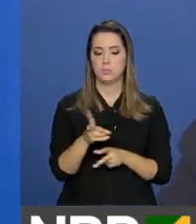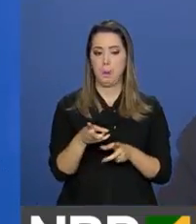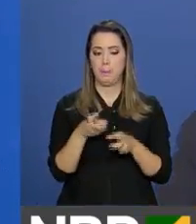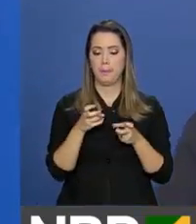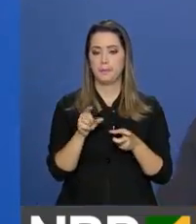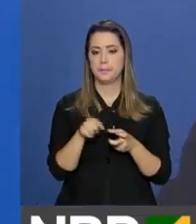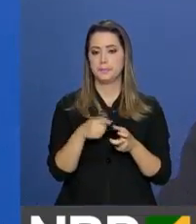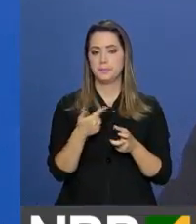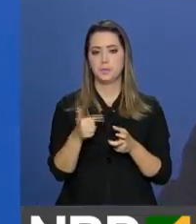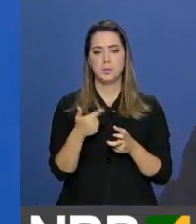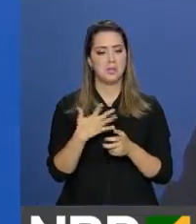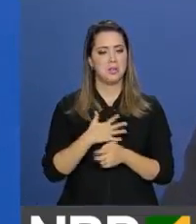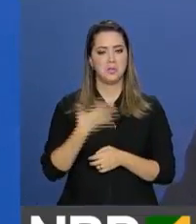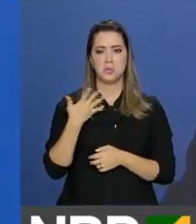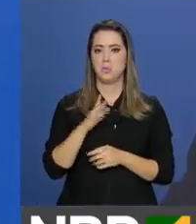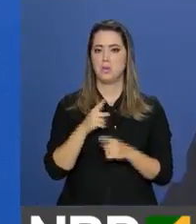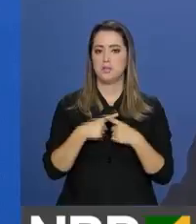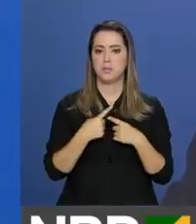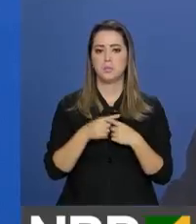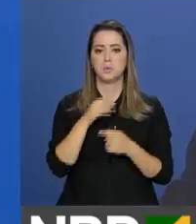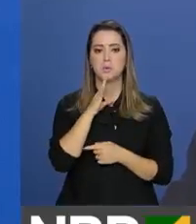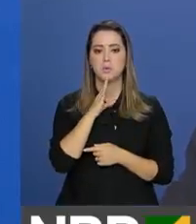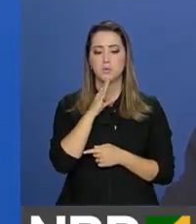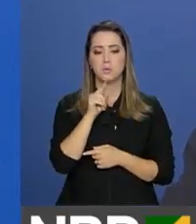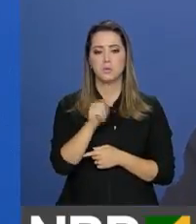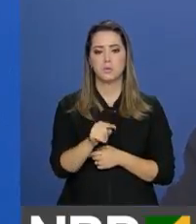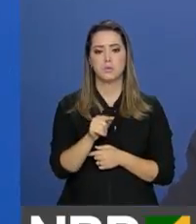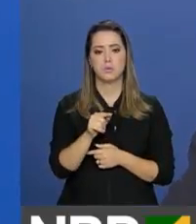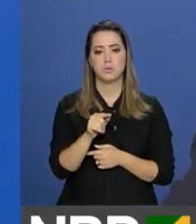verificando, sem nenhuma surpresa, porque conheço